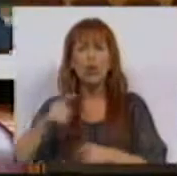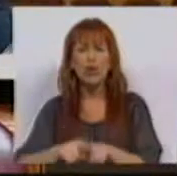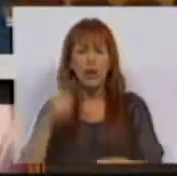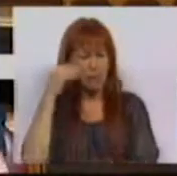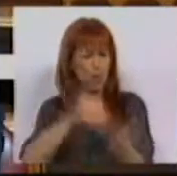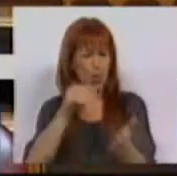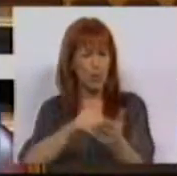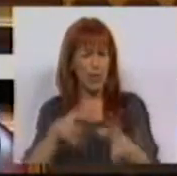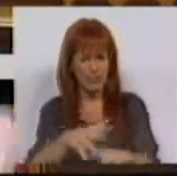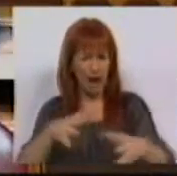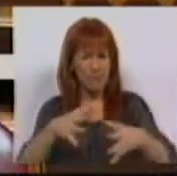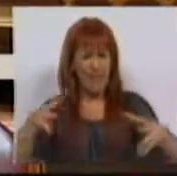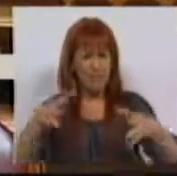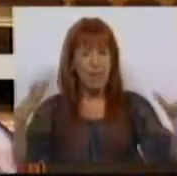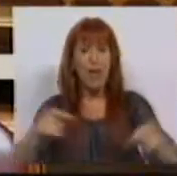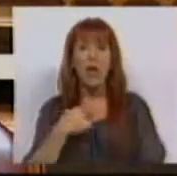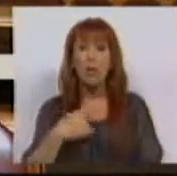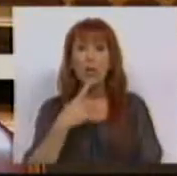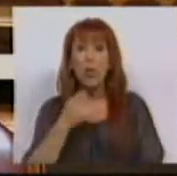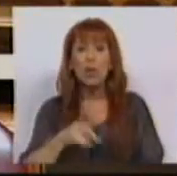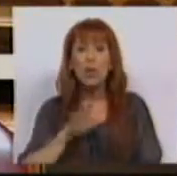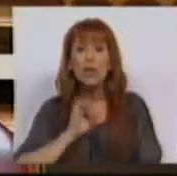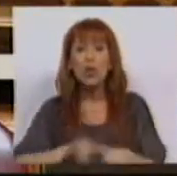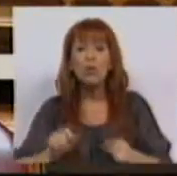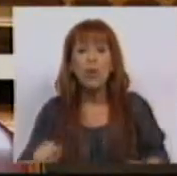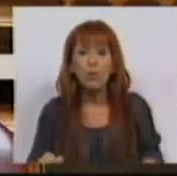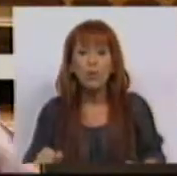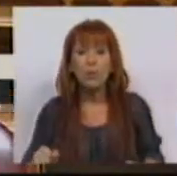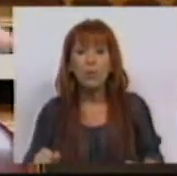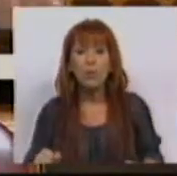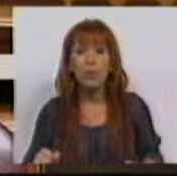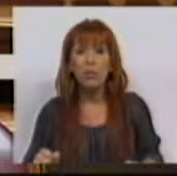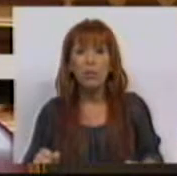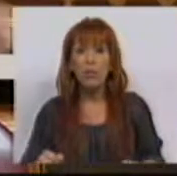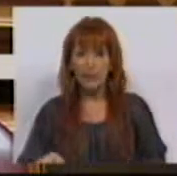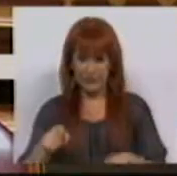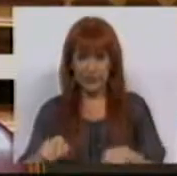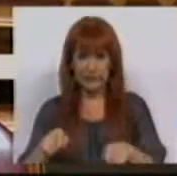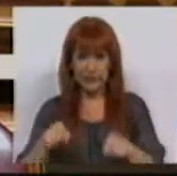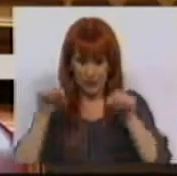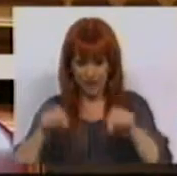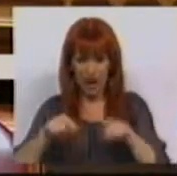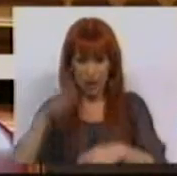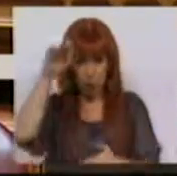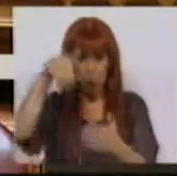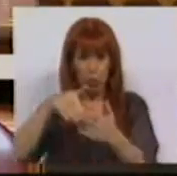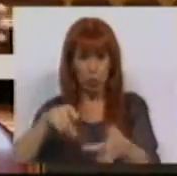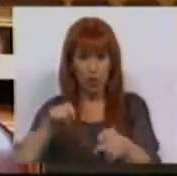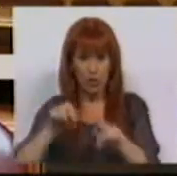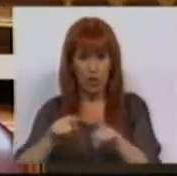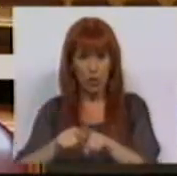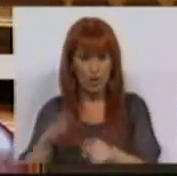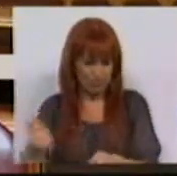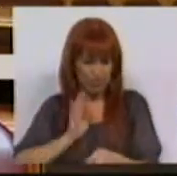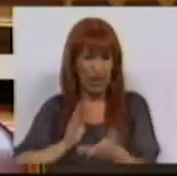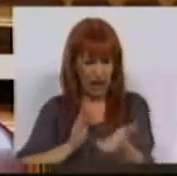a pobreza aumentar? E a pergunta é esta, senhor deputado: será que estes resultados eram